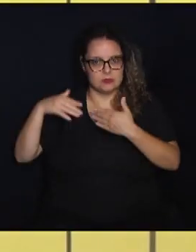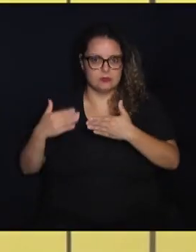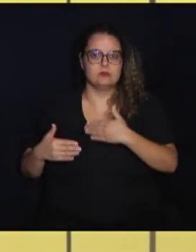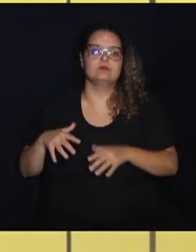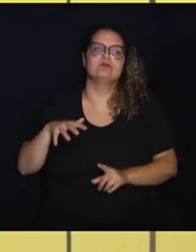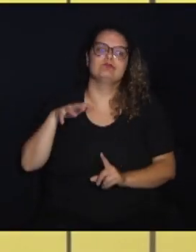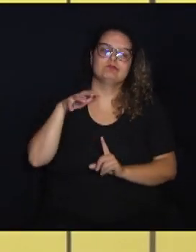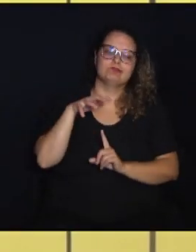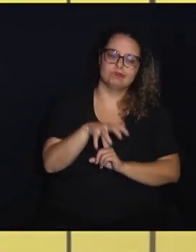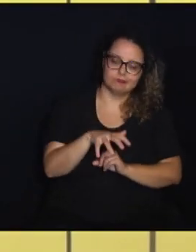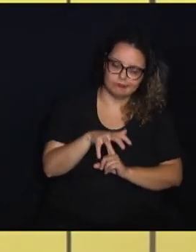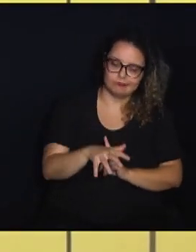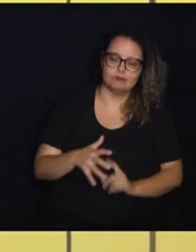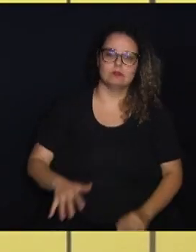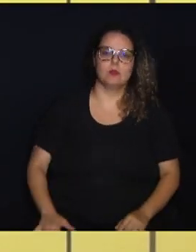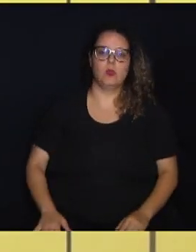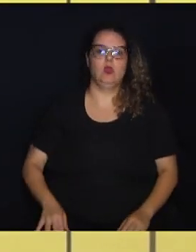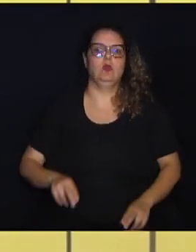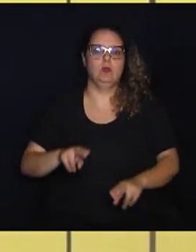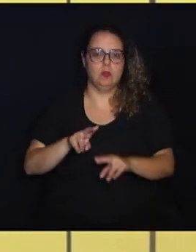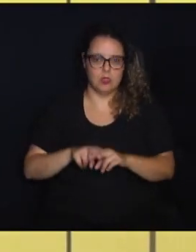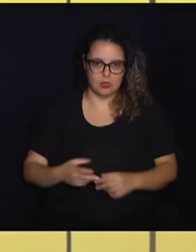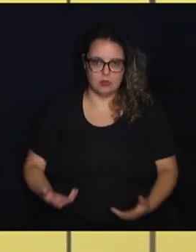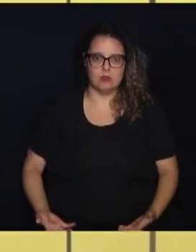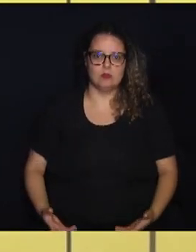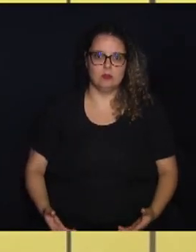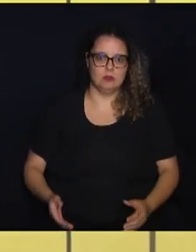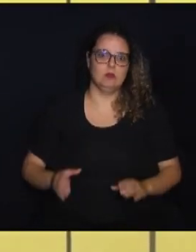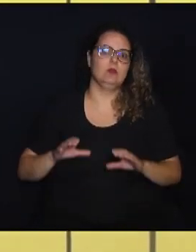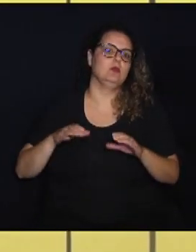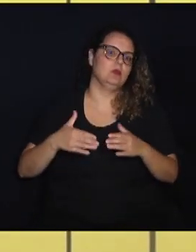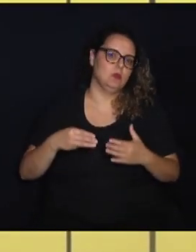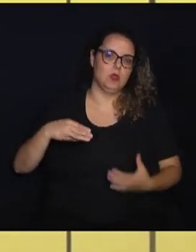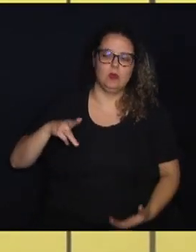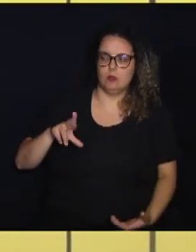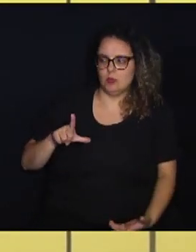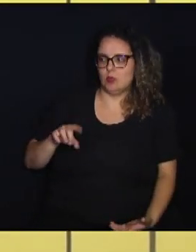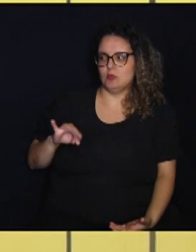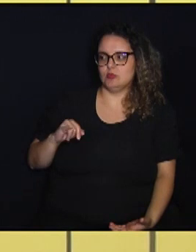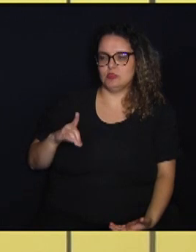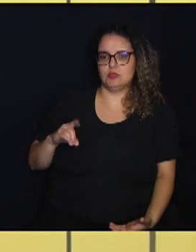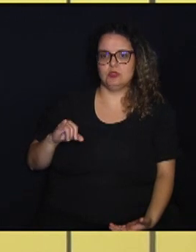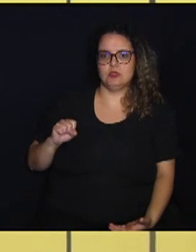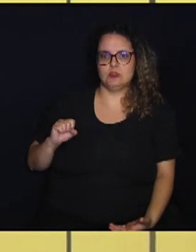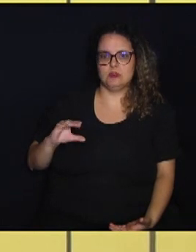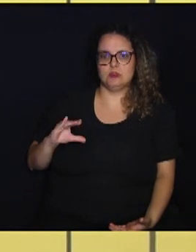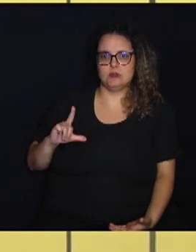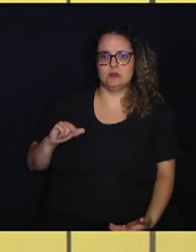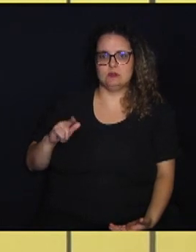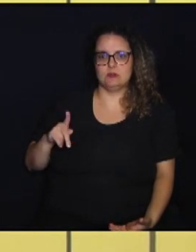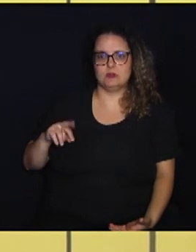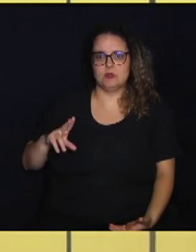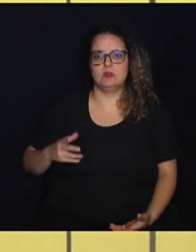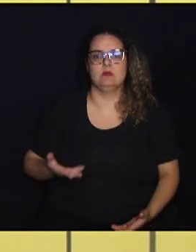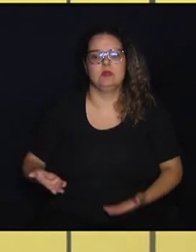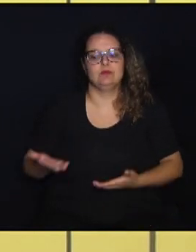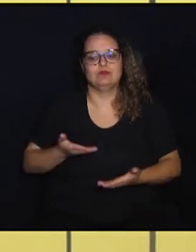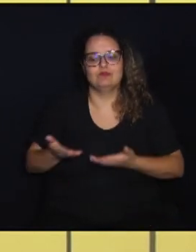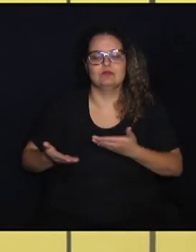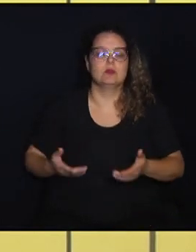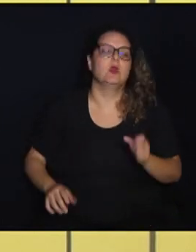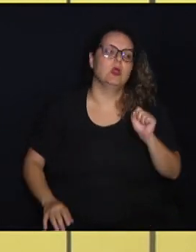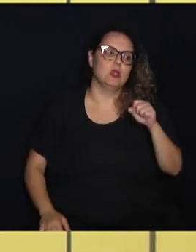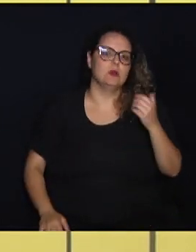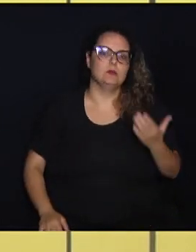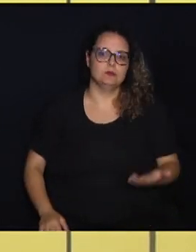interfere. Por isso que a gente também tem que sempre estar com uma equipe multidisciplinar para driblar essas coisas. Então,